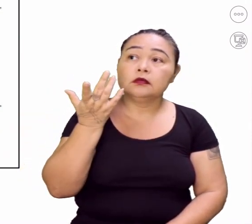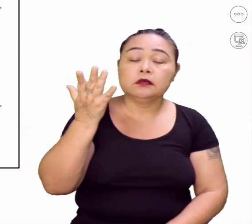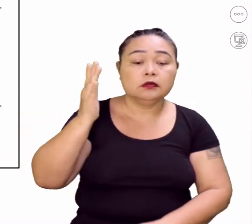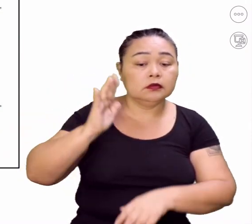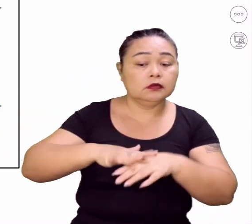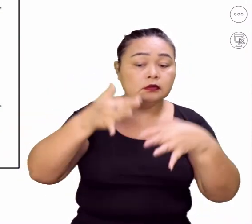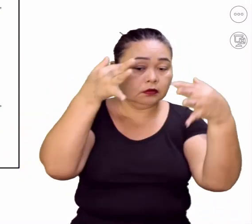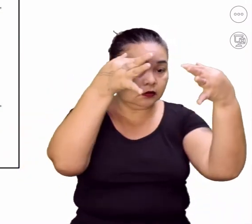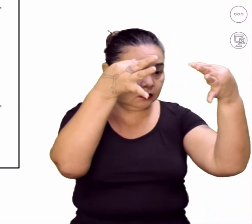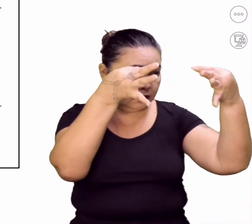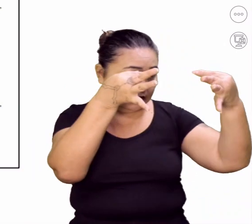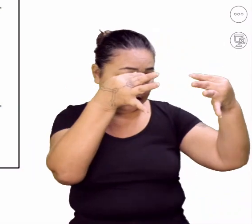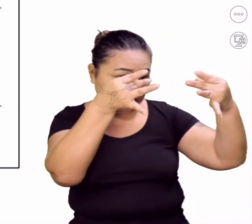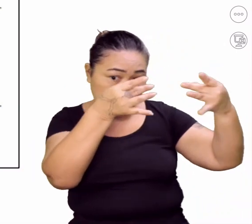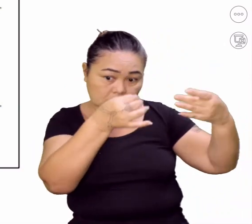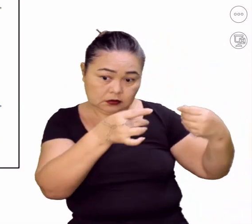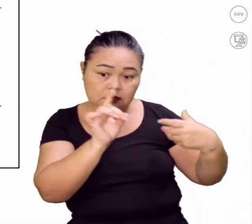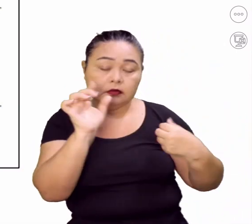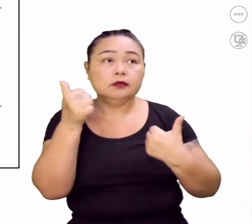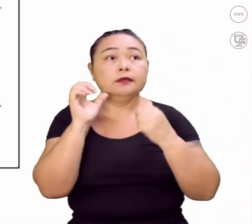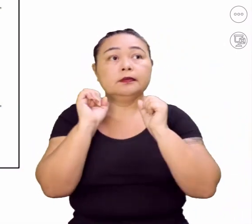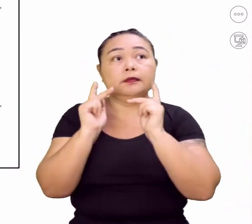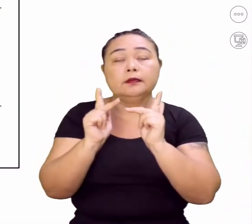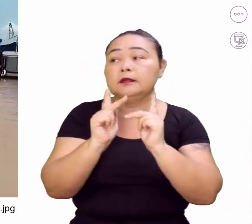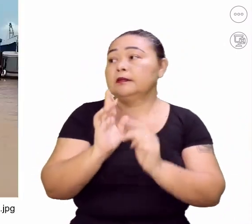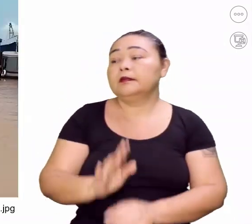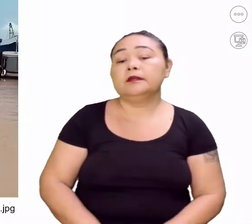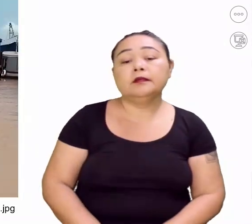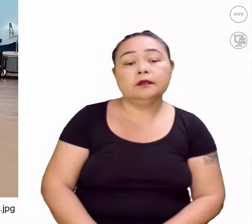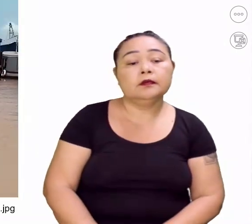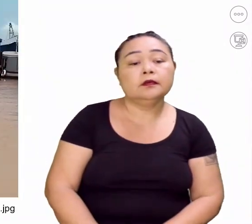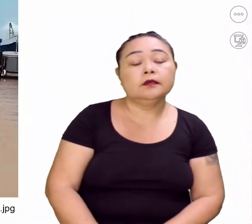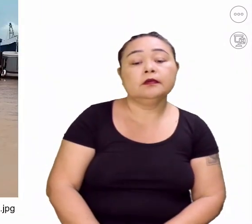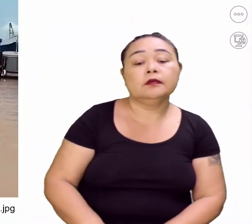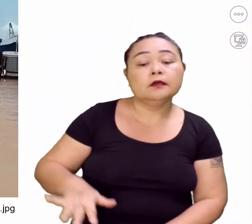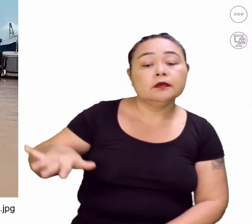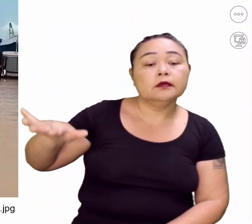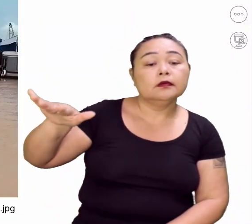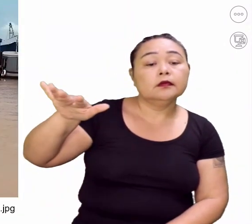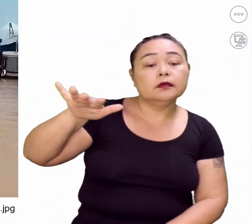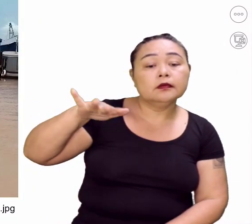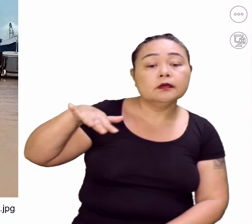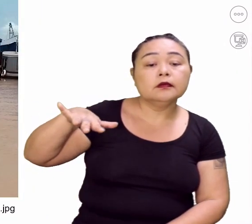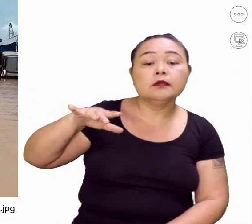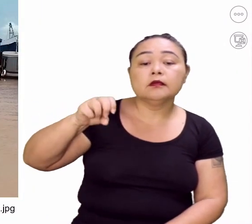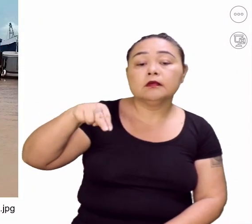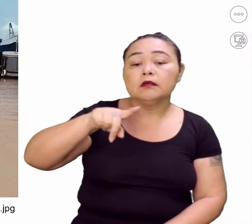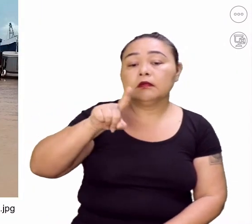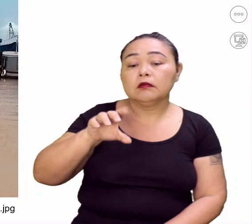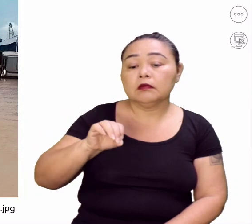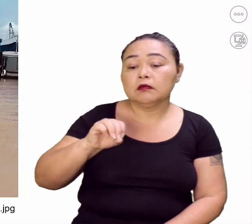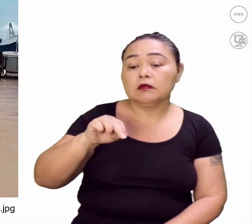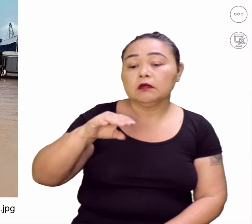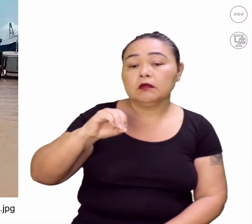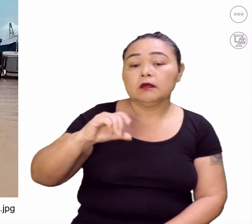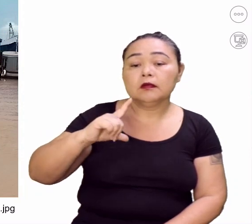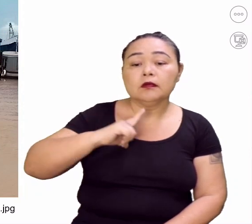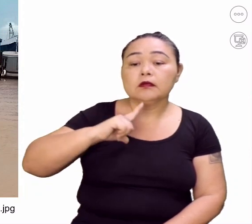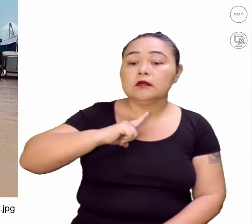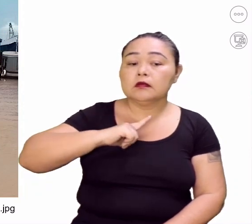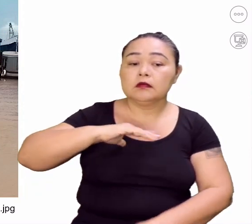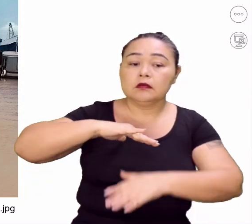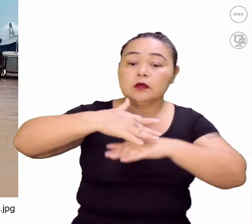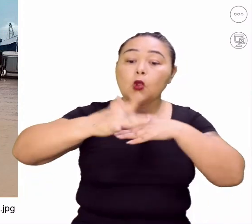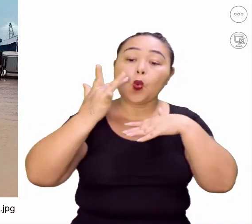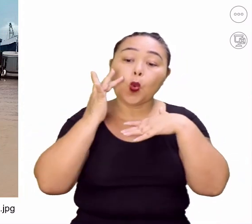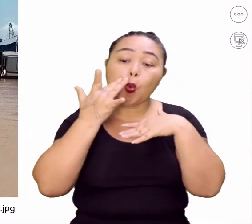mais detalhamentos geológicos. Exatamente. Ok? Vamos lá. Os terrenos cenozoicos possuem grandes